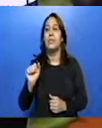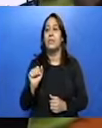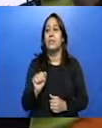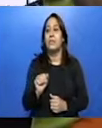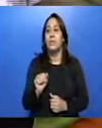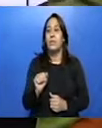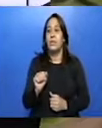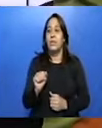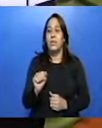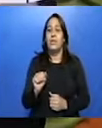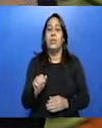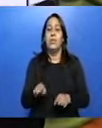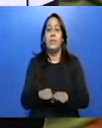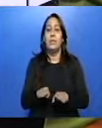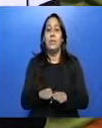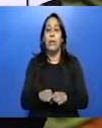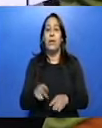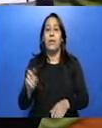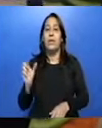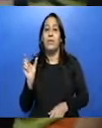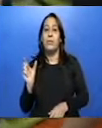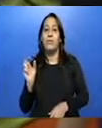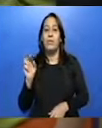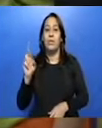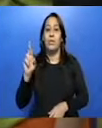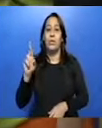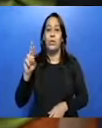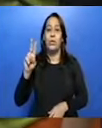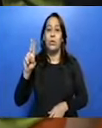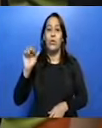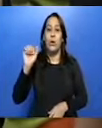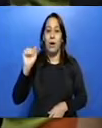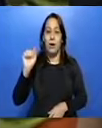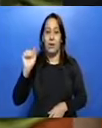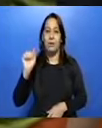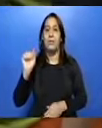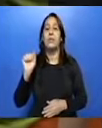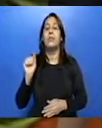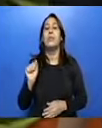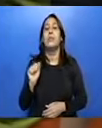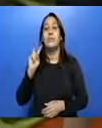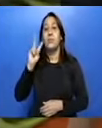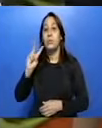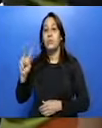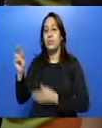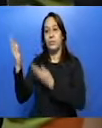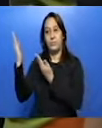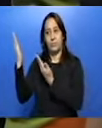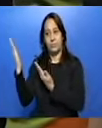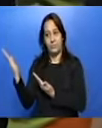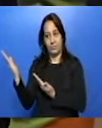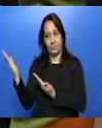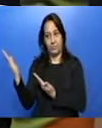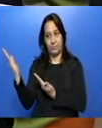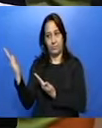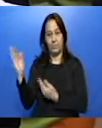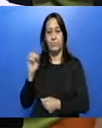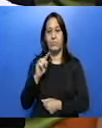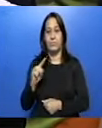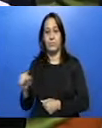garganta, não circulamos. Vamos ver quais palavras circulamos? Cera, gira,